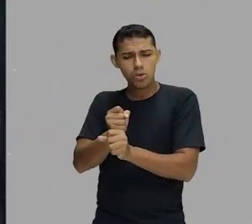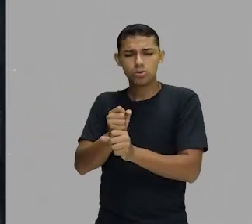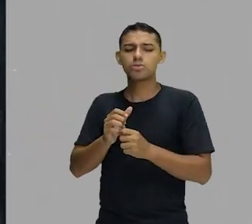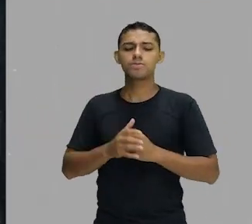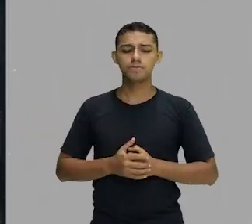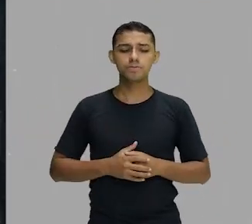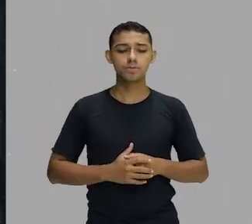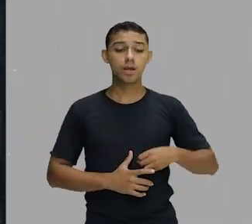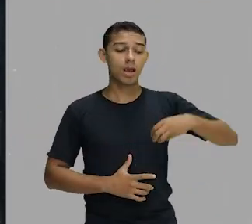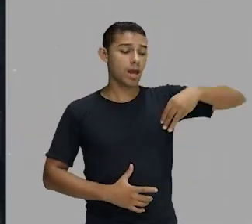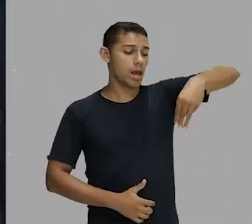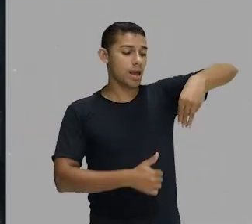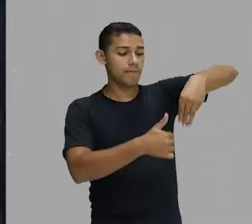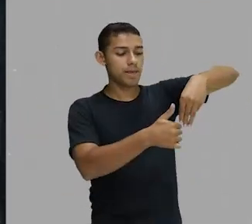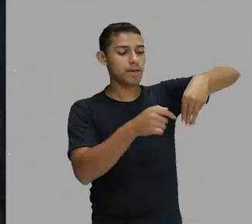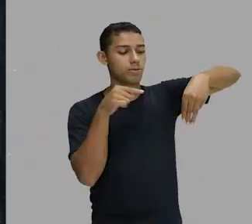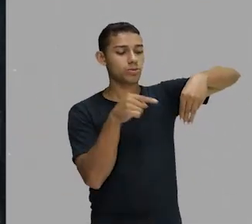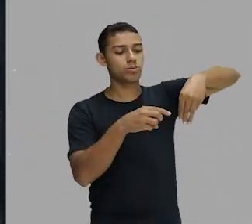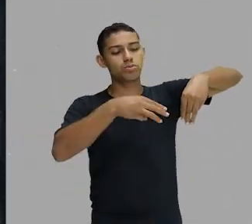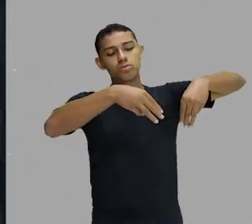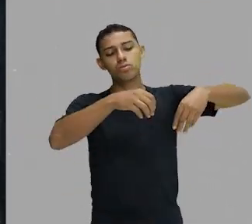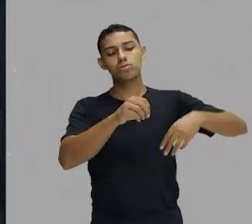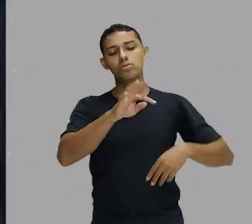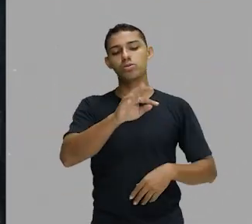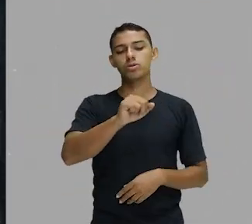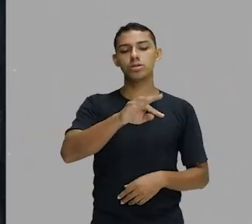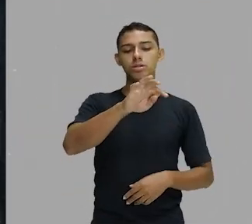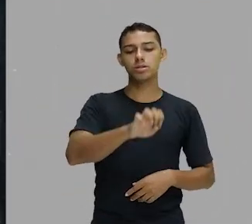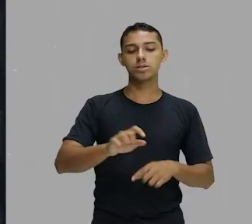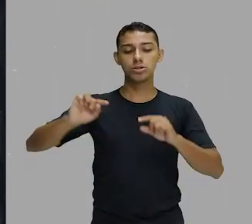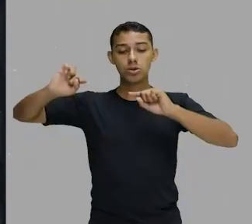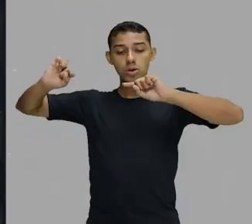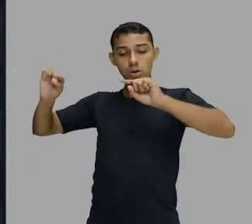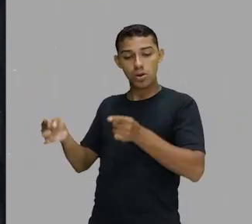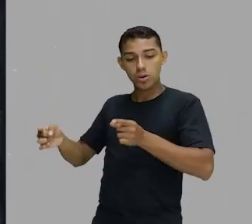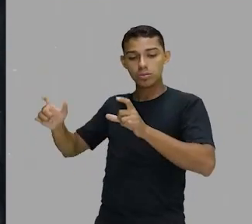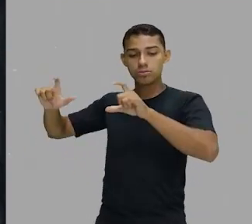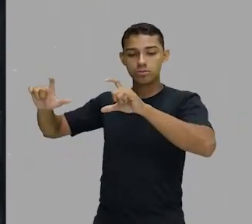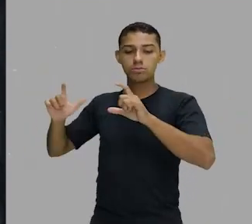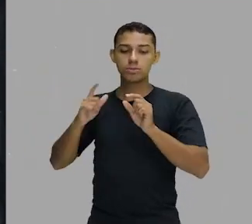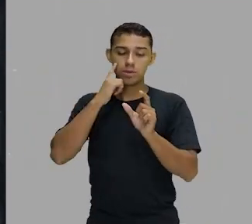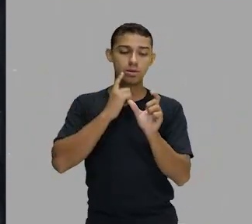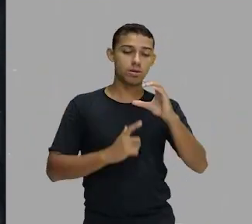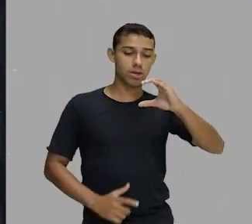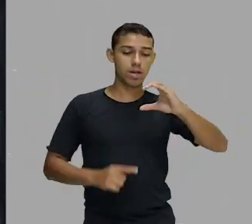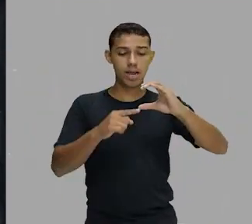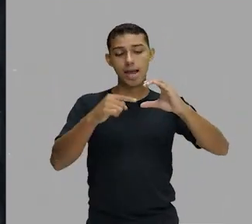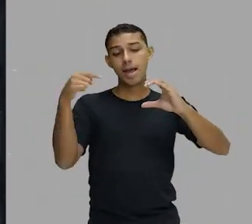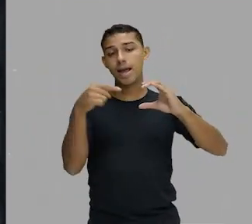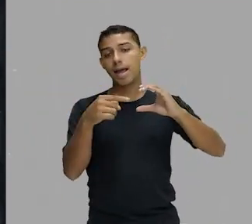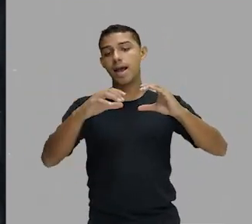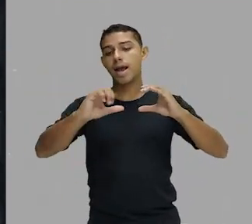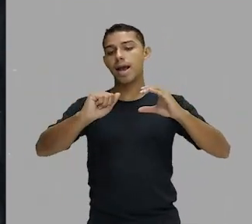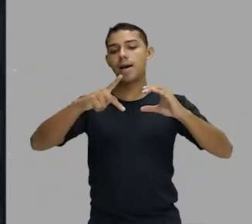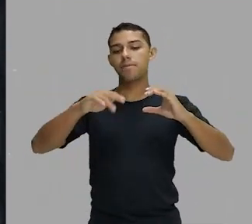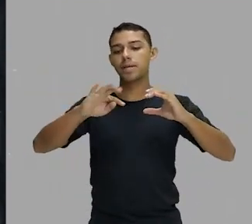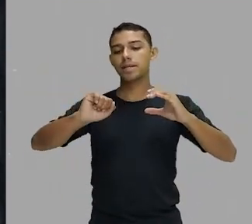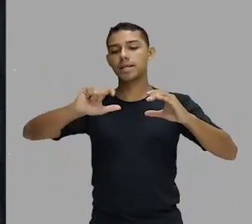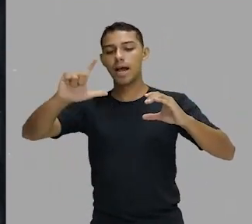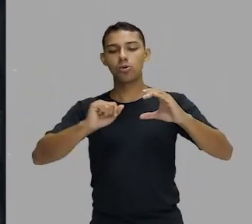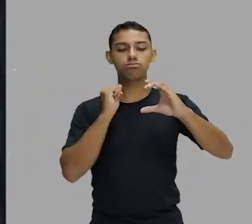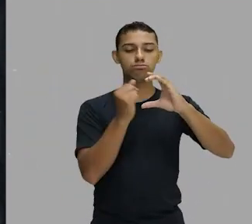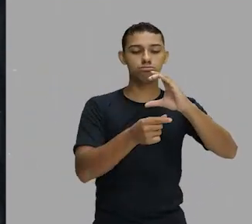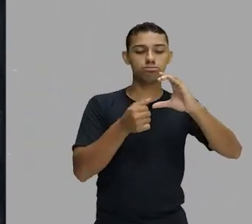fizemos. Aqui nós estamos só colocando esse capital em evidência, tá? Então, na hora que eu coloco esse capital em evidência,